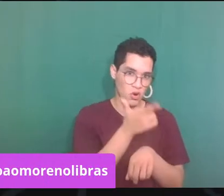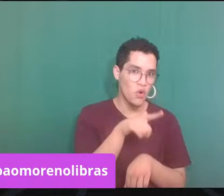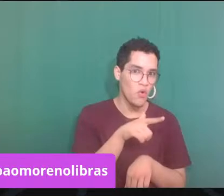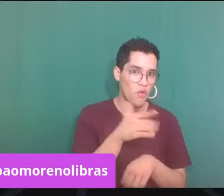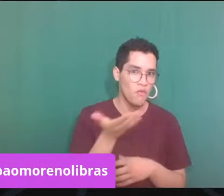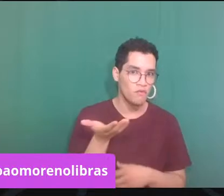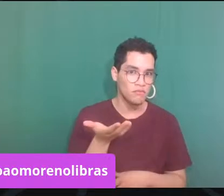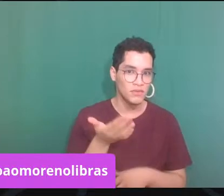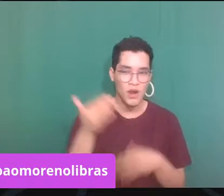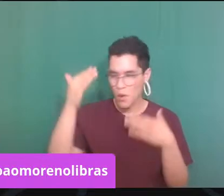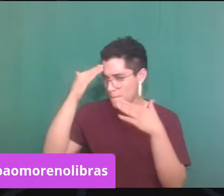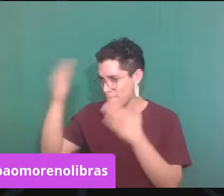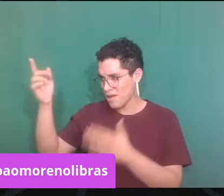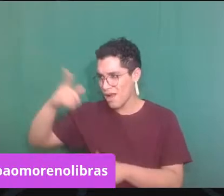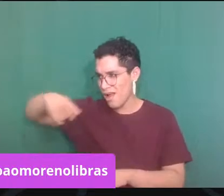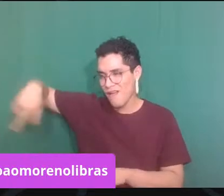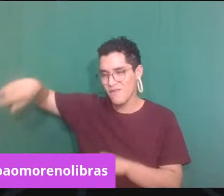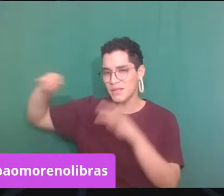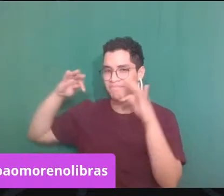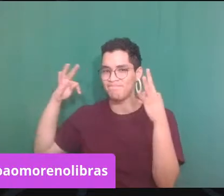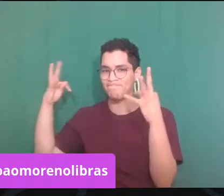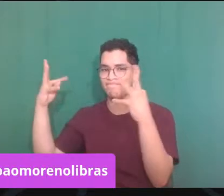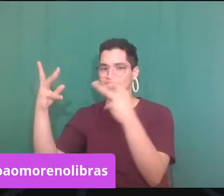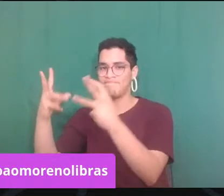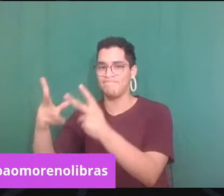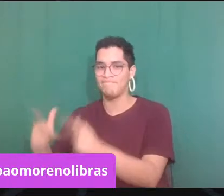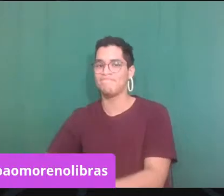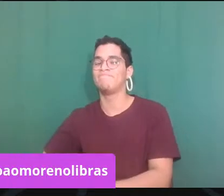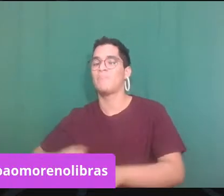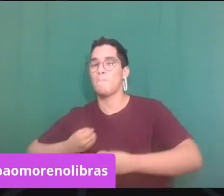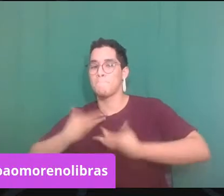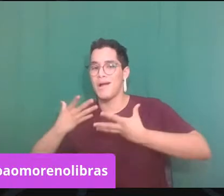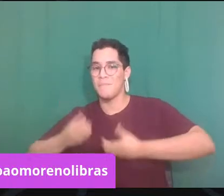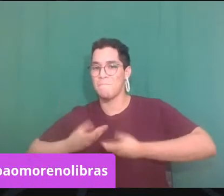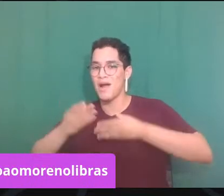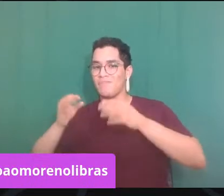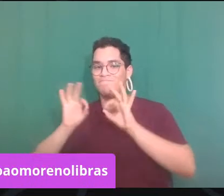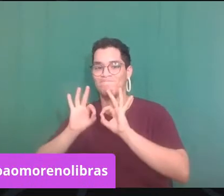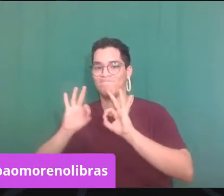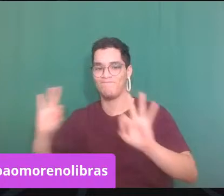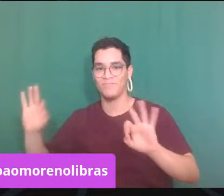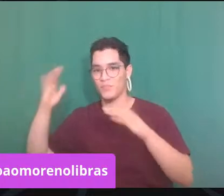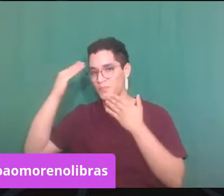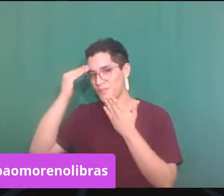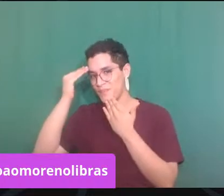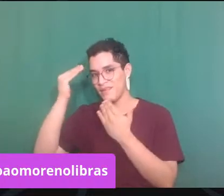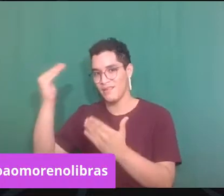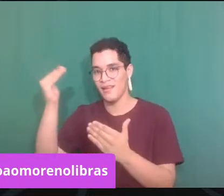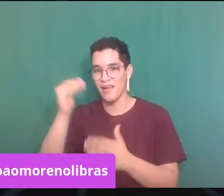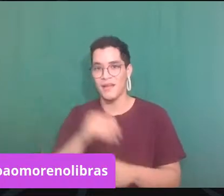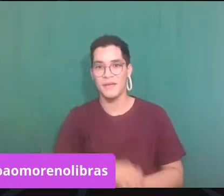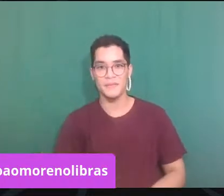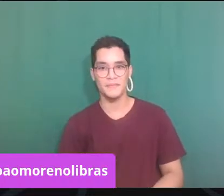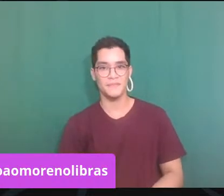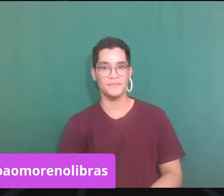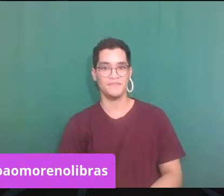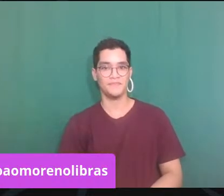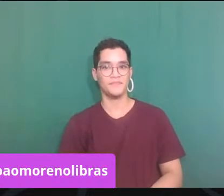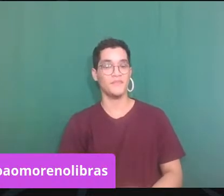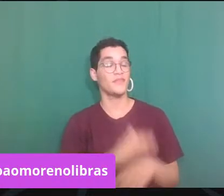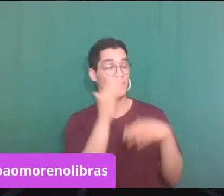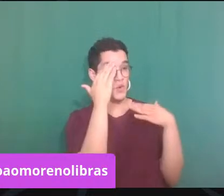Obrigada a todos vocês que estão se manifestando. Muito obrigada. Sim, Jenny Cleide, obrigado